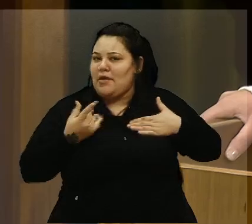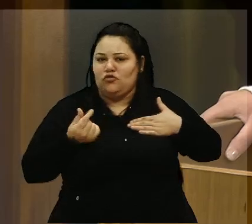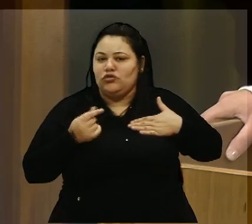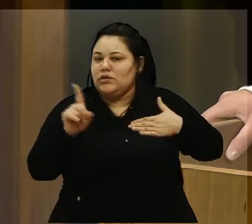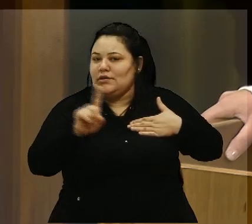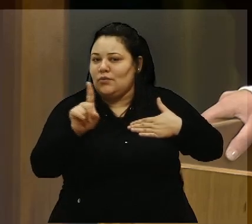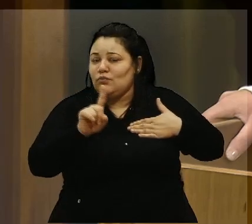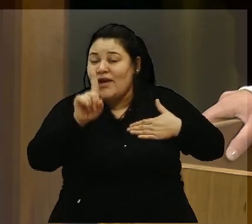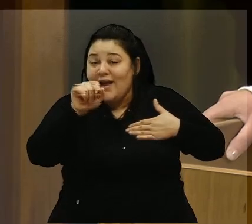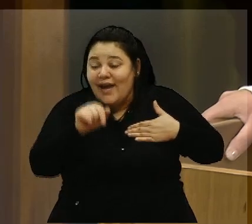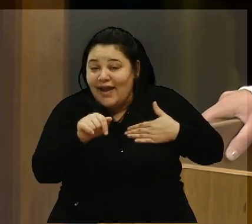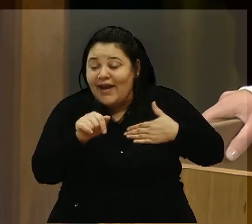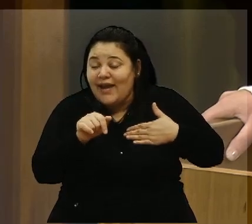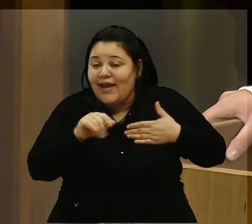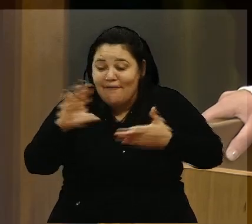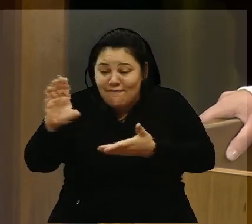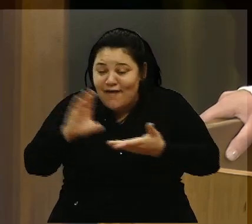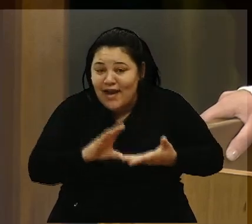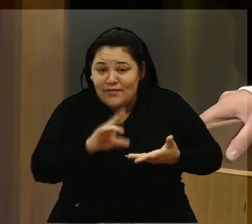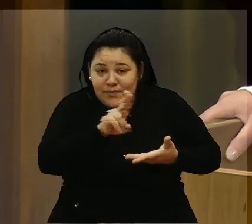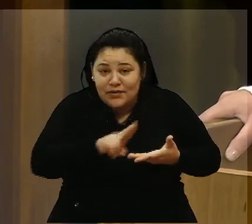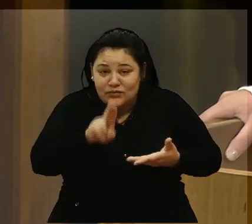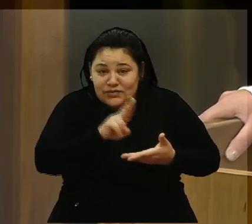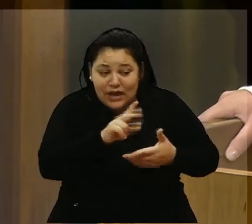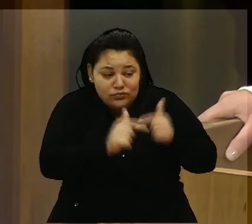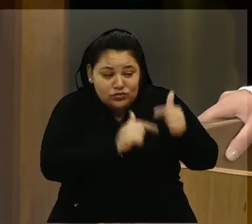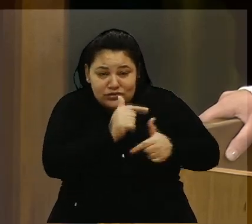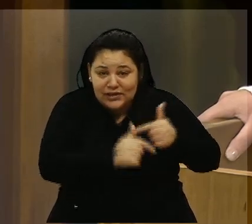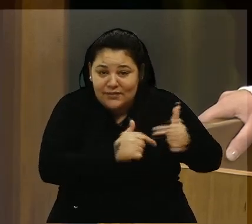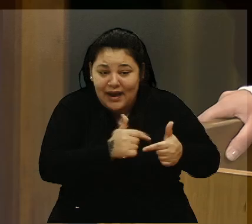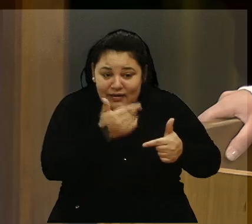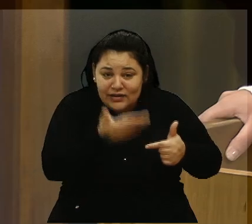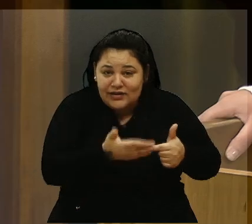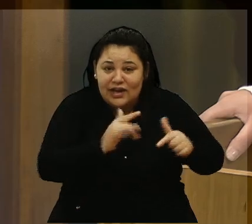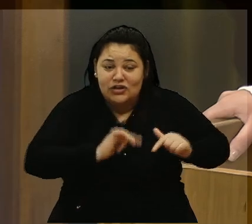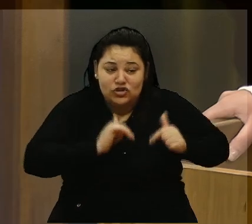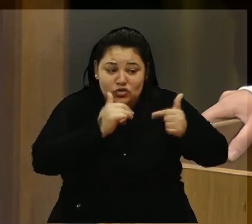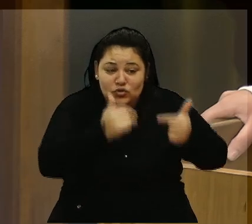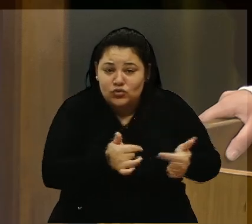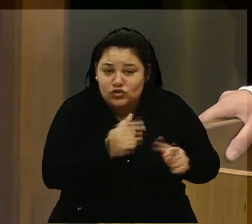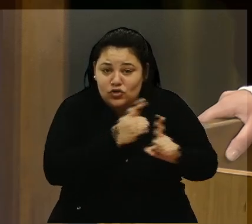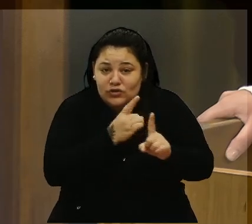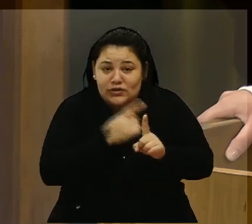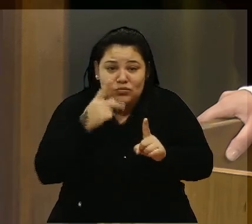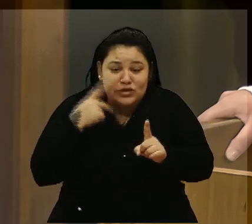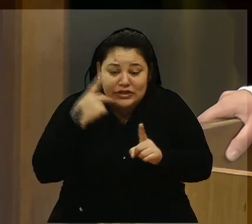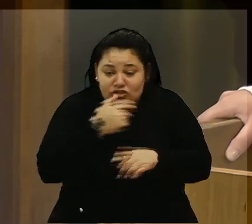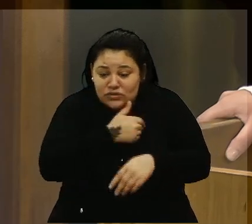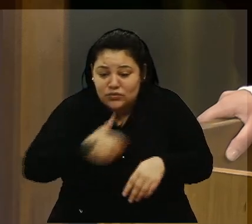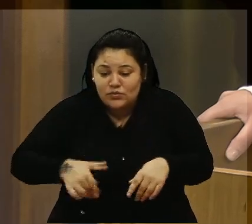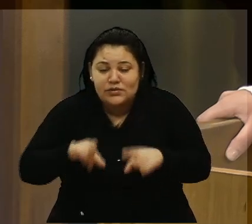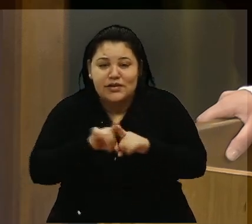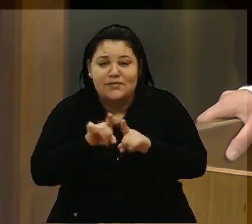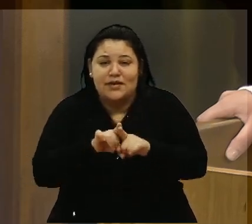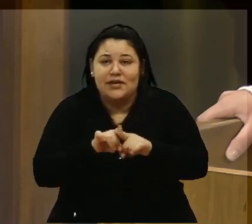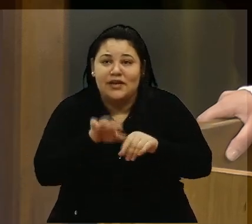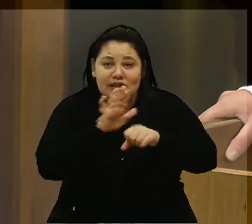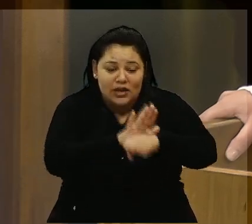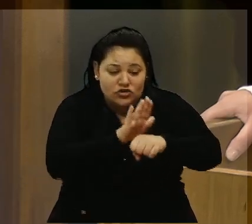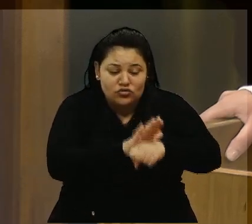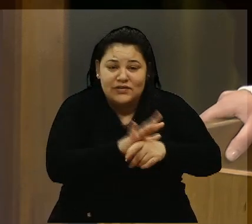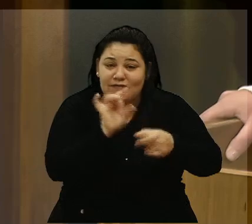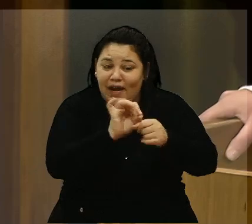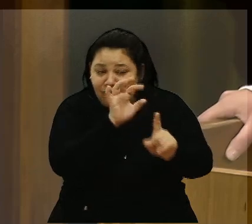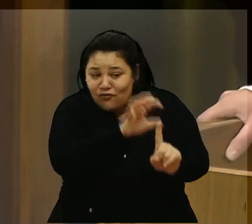gente está buscando ações, buscando políticas públicas que, de fato, fazem